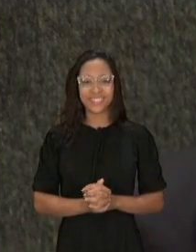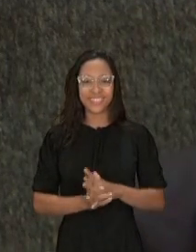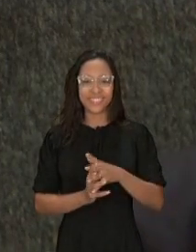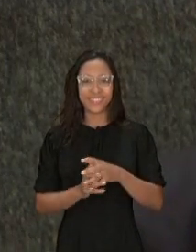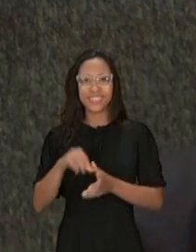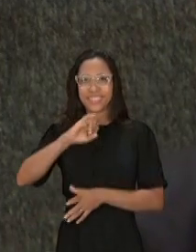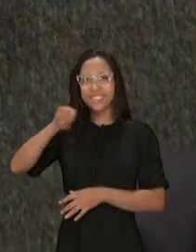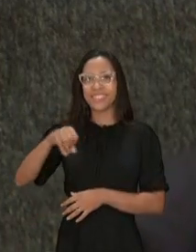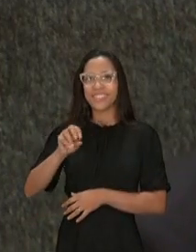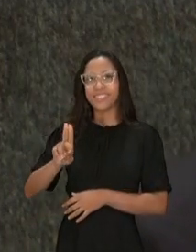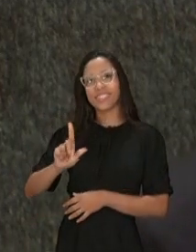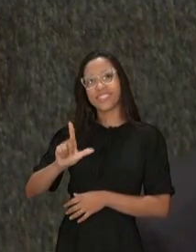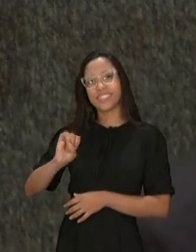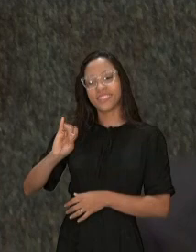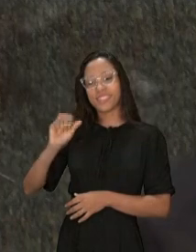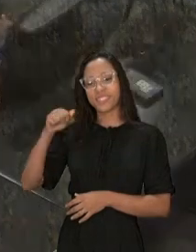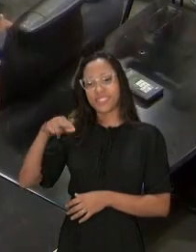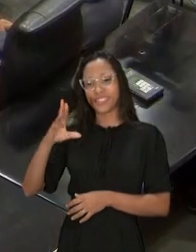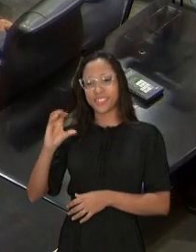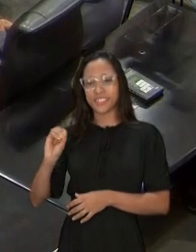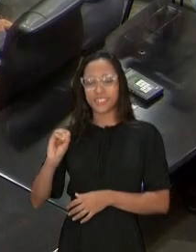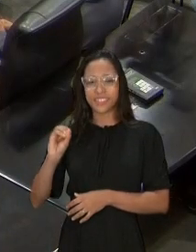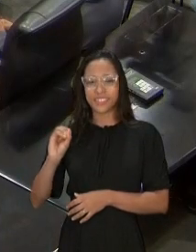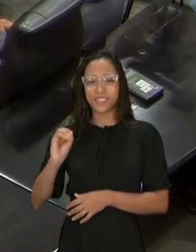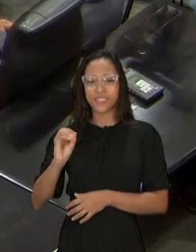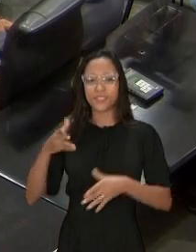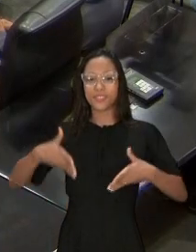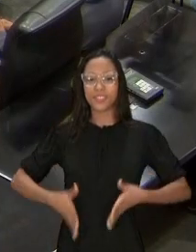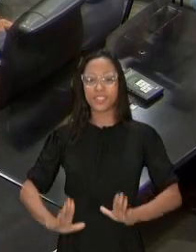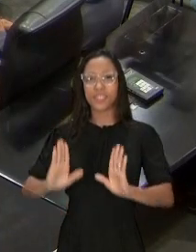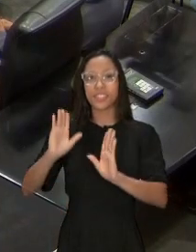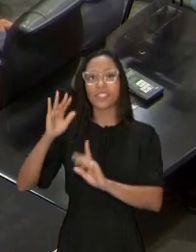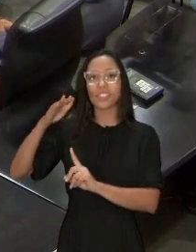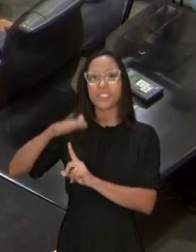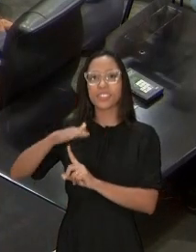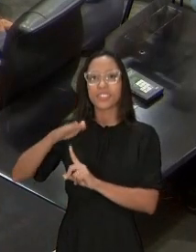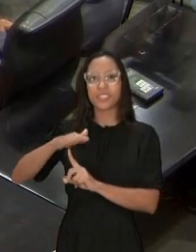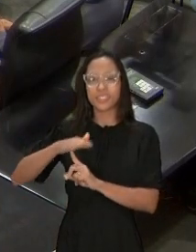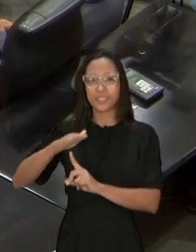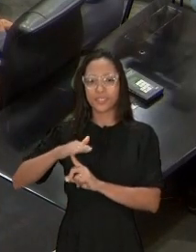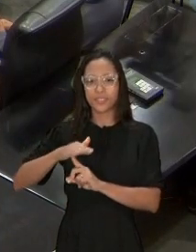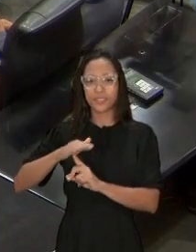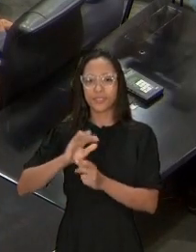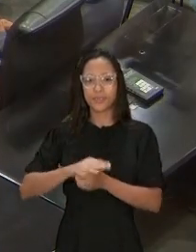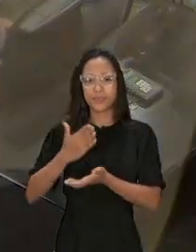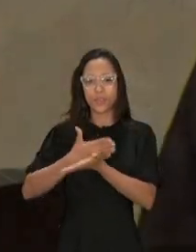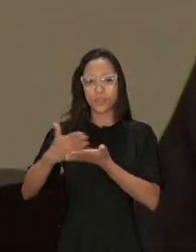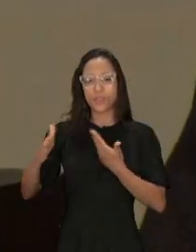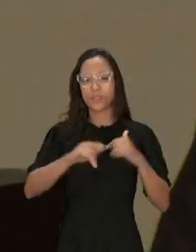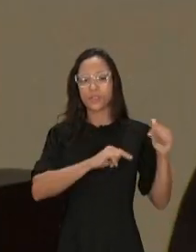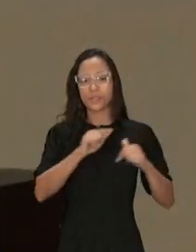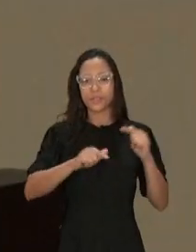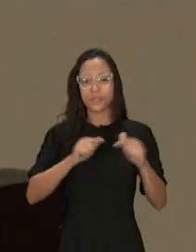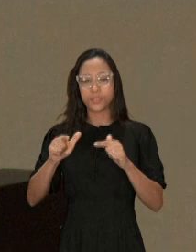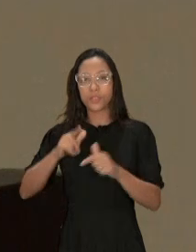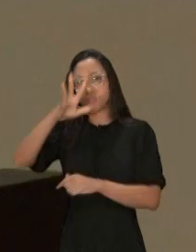Juliano Pedro Gilardello nasceu em Toledo, no Paraná. Iniciou sua trajetória no estado de Mato Grosso no